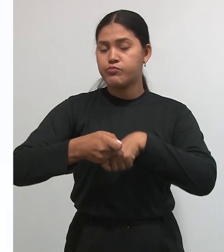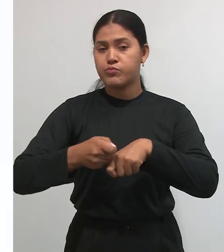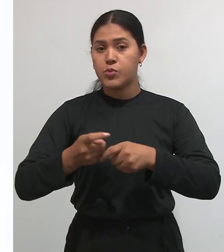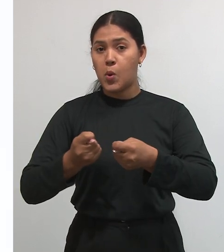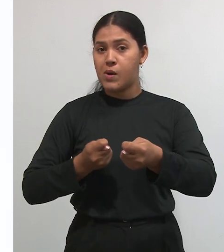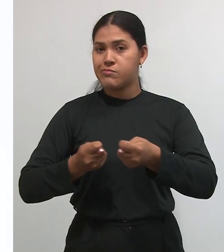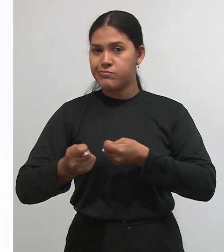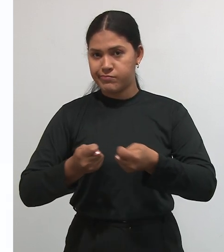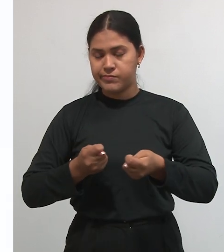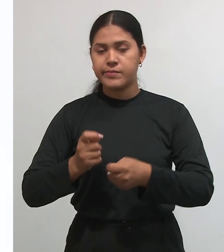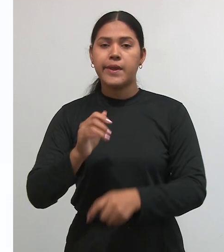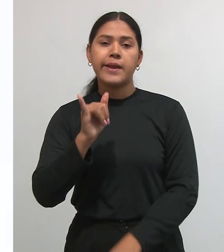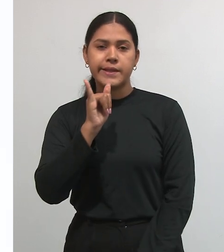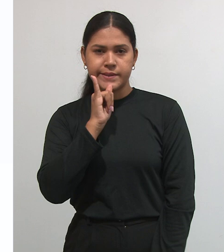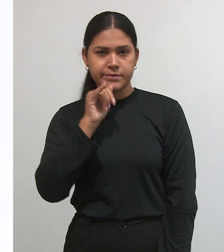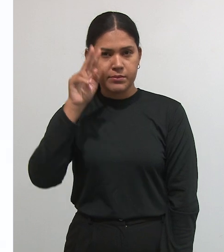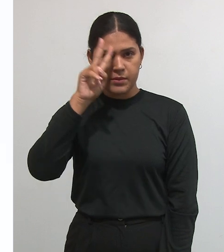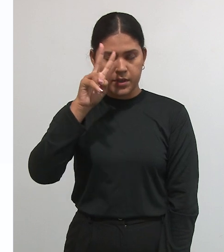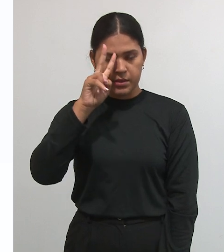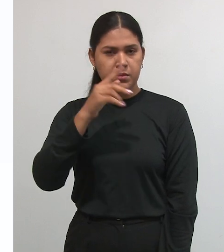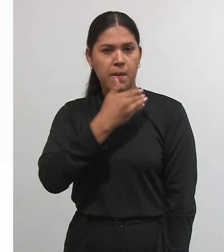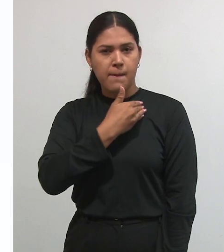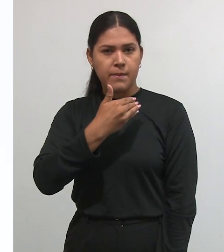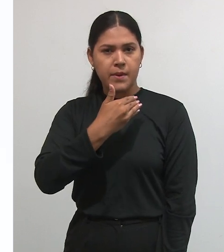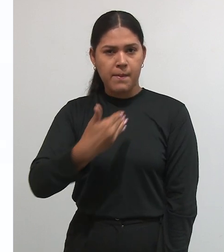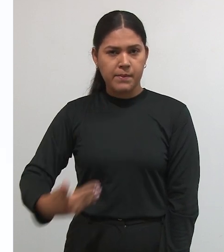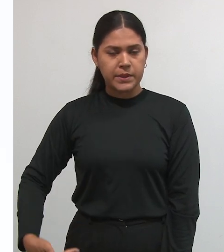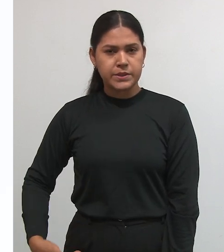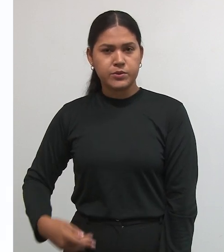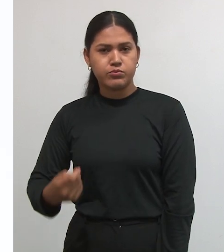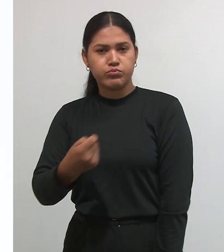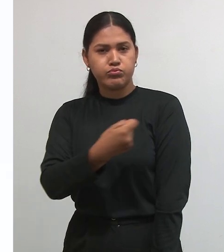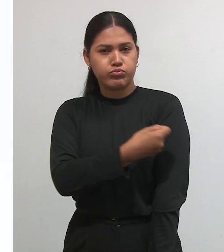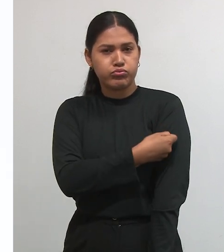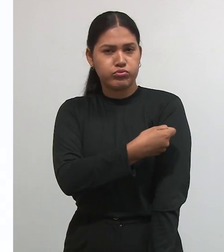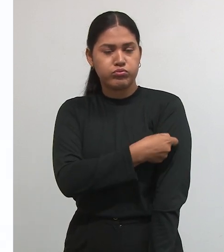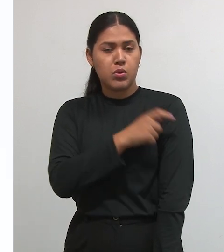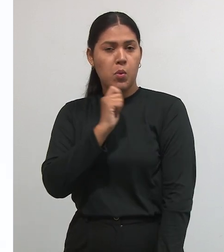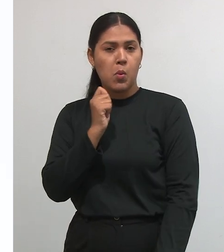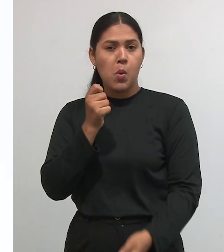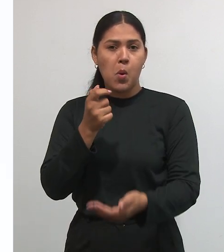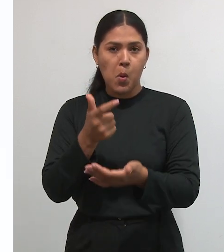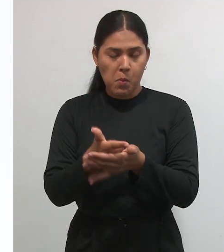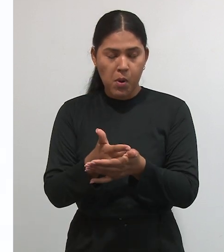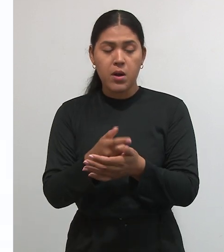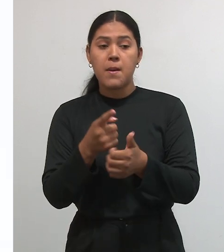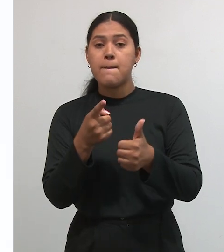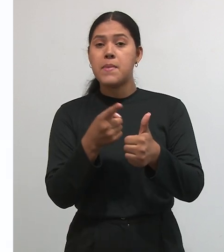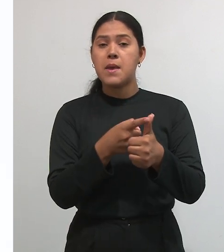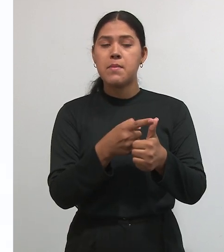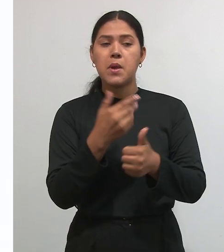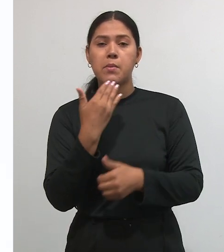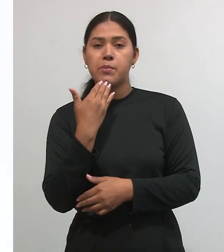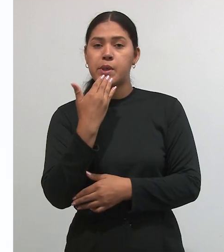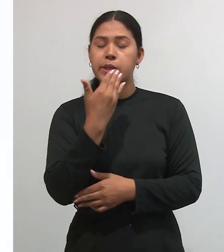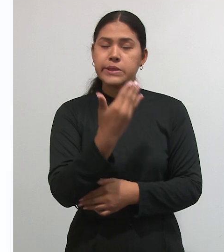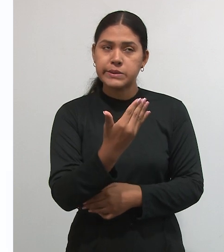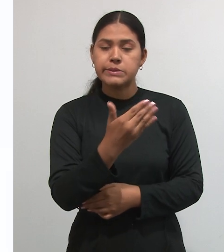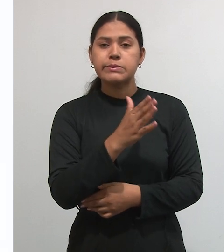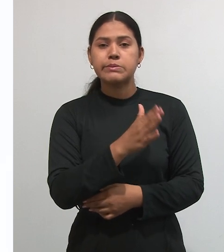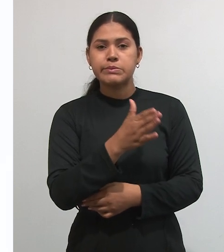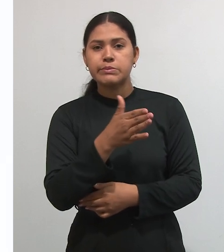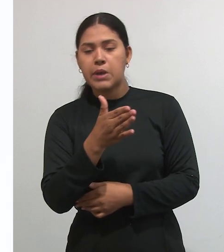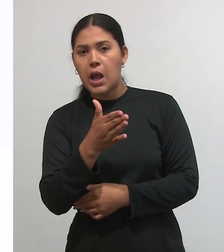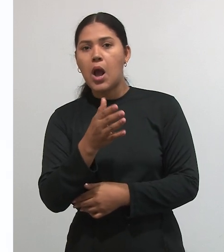das vacinas, né? Ocorreu a compra, depois da compra teve a